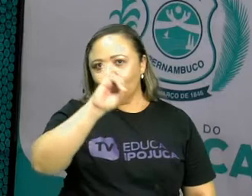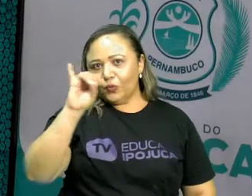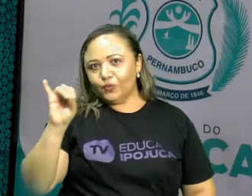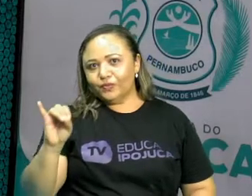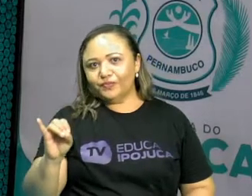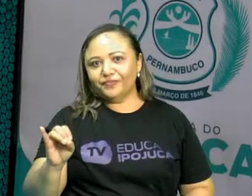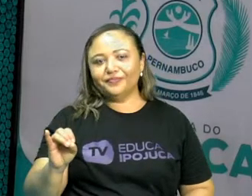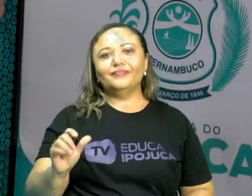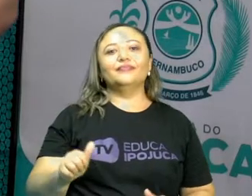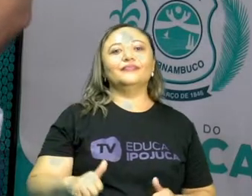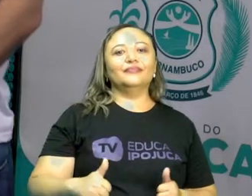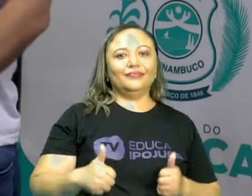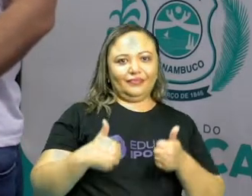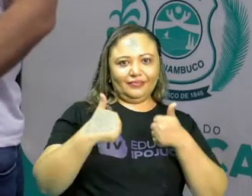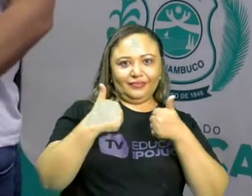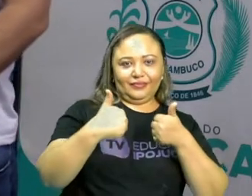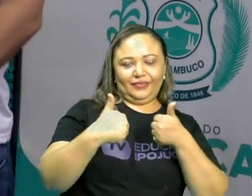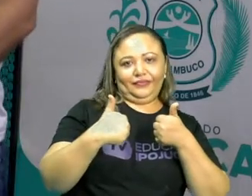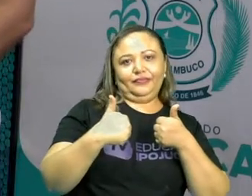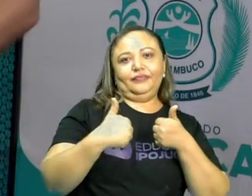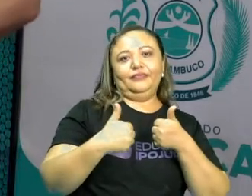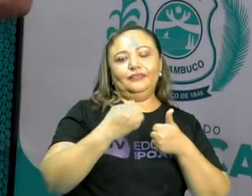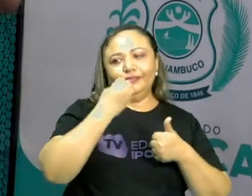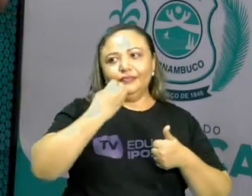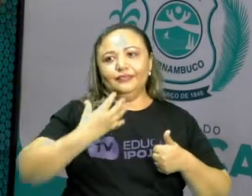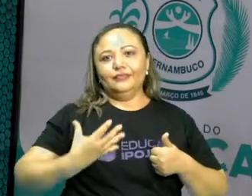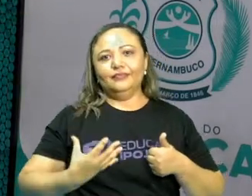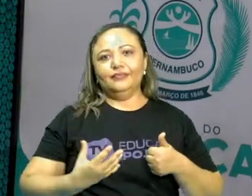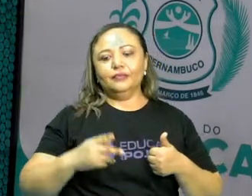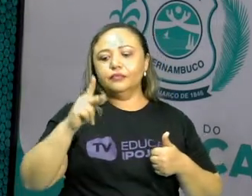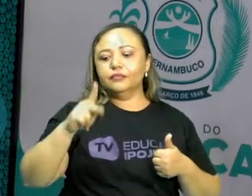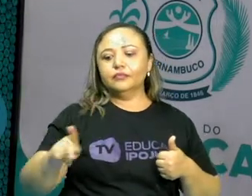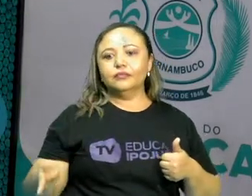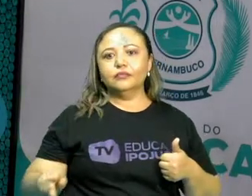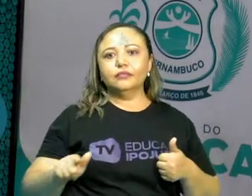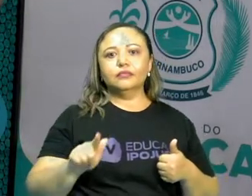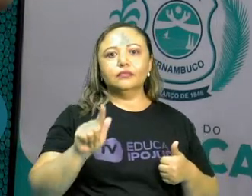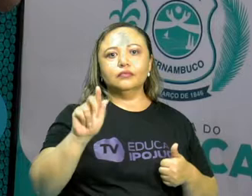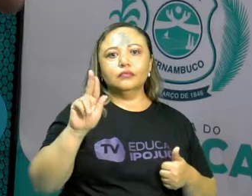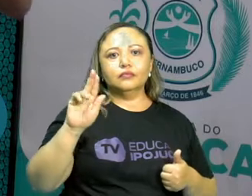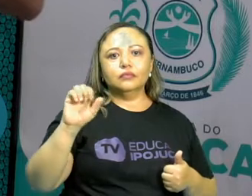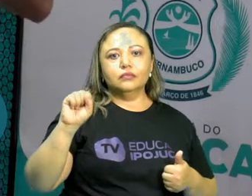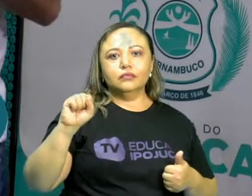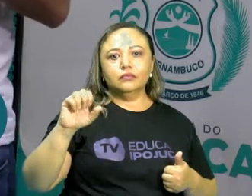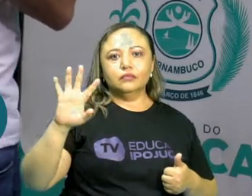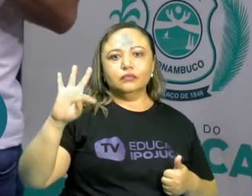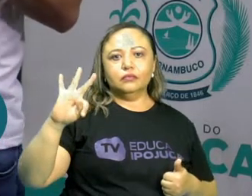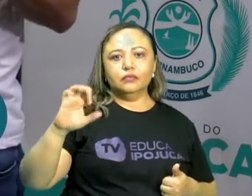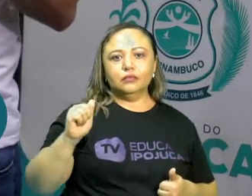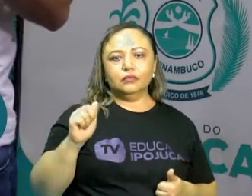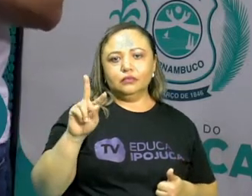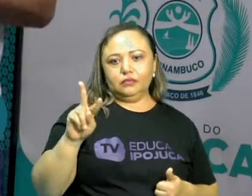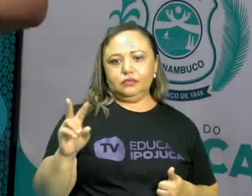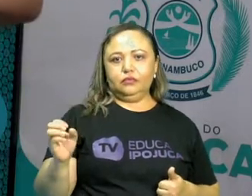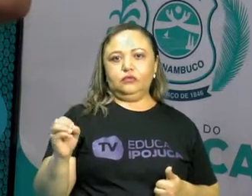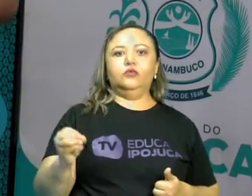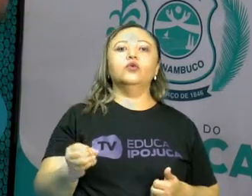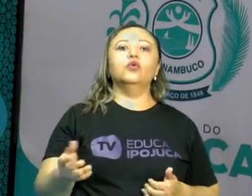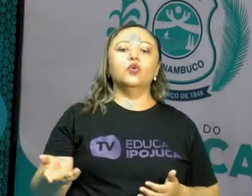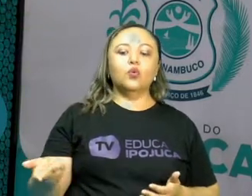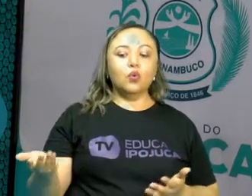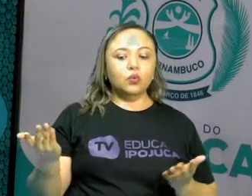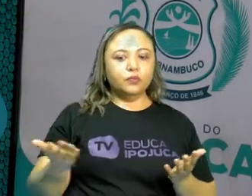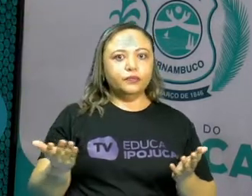Olá pessoal, como é que estão vocês? Aqui é o professor Gustavo falando e hoje nós vamos retomar então com